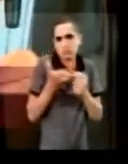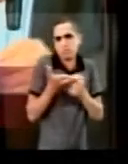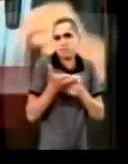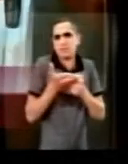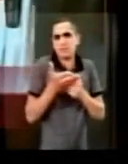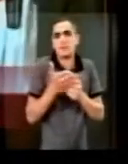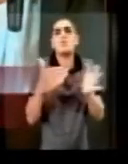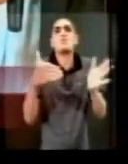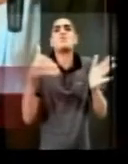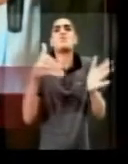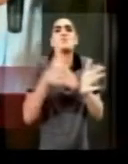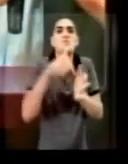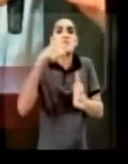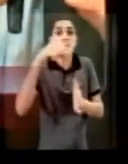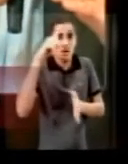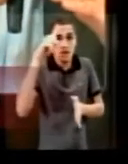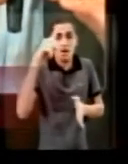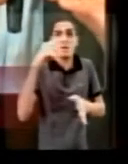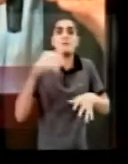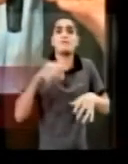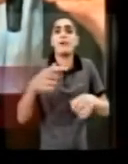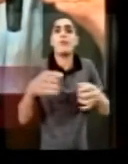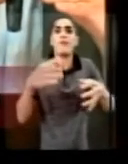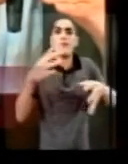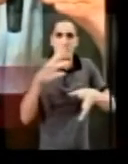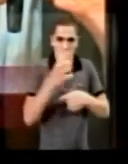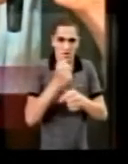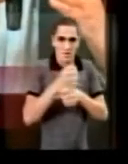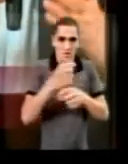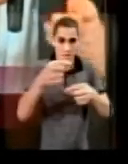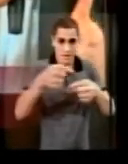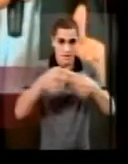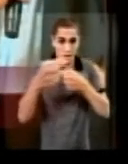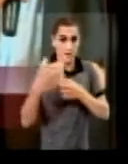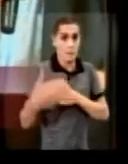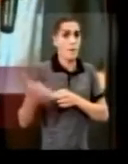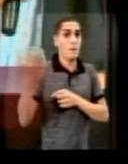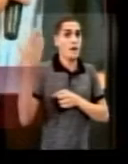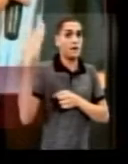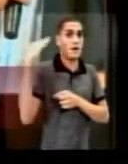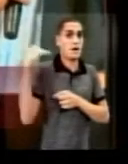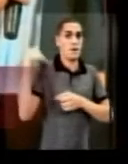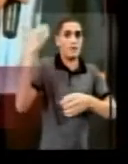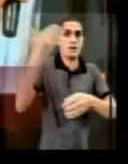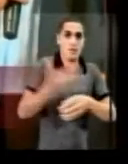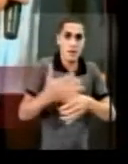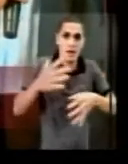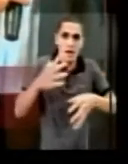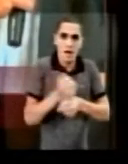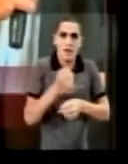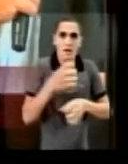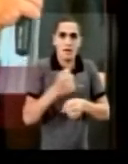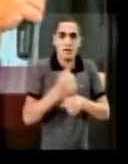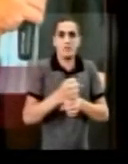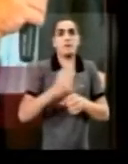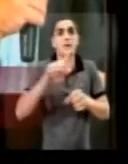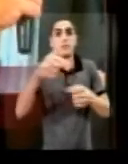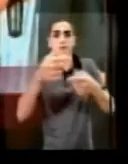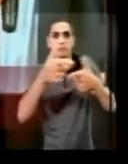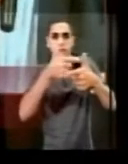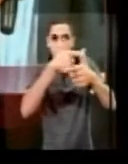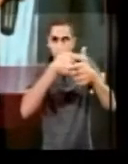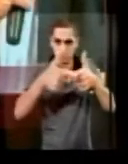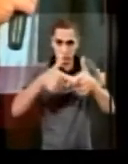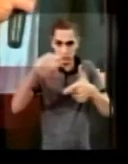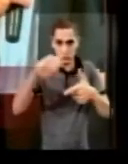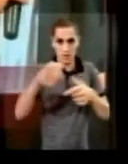7 dias. Soma tudo que tiveram nos últimos 7 dias e dividimos por 7 para ver a média móvel. A